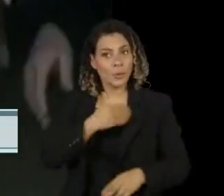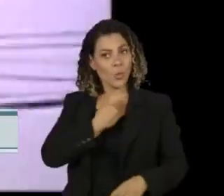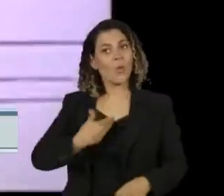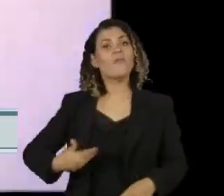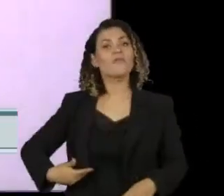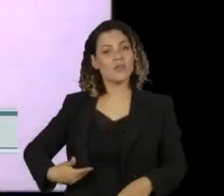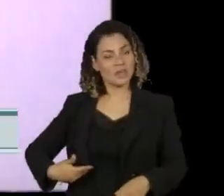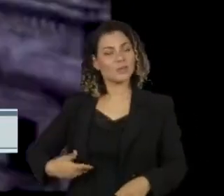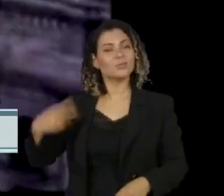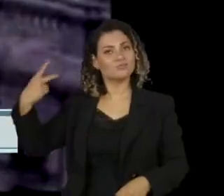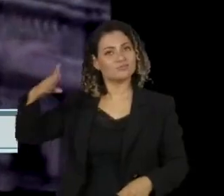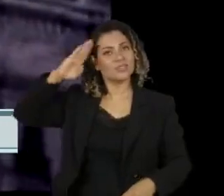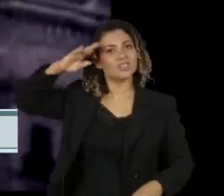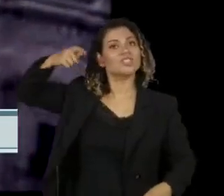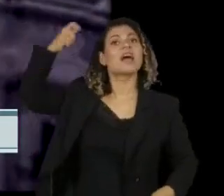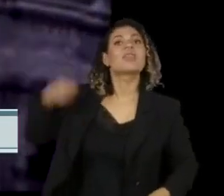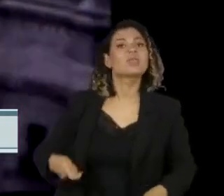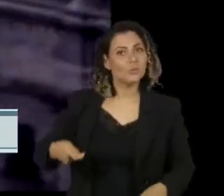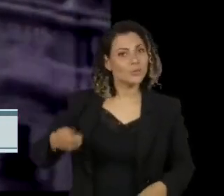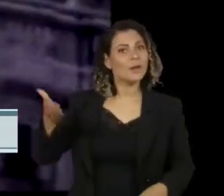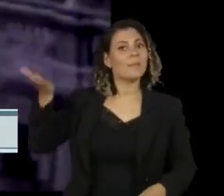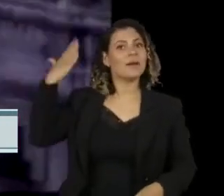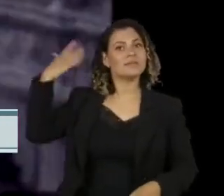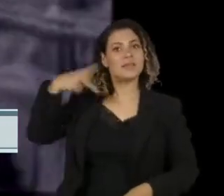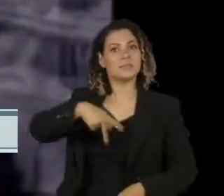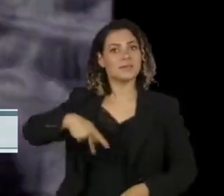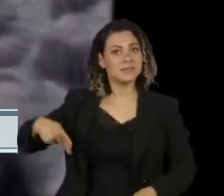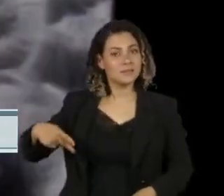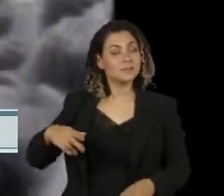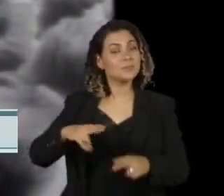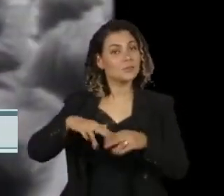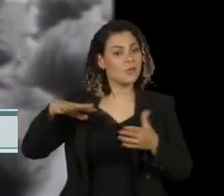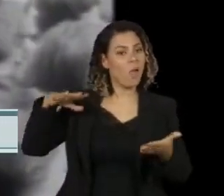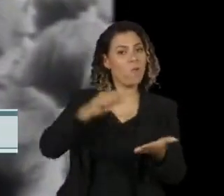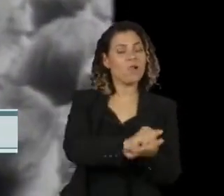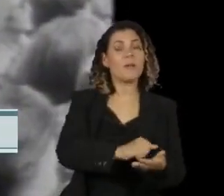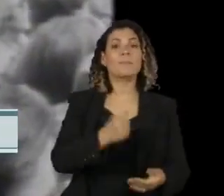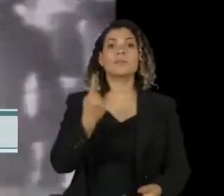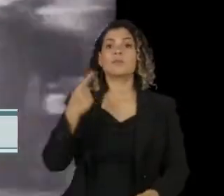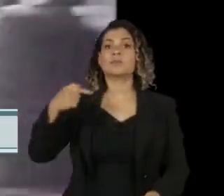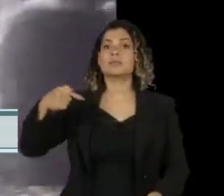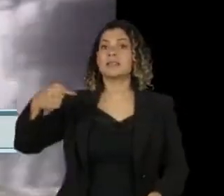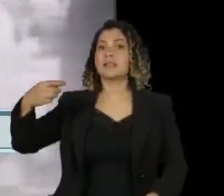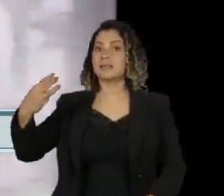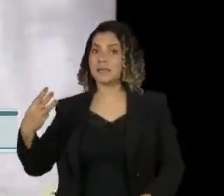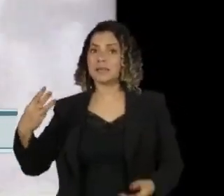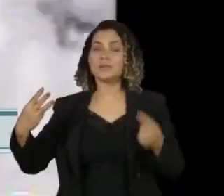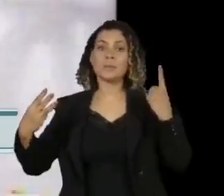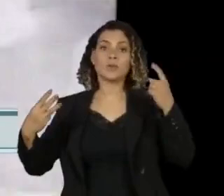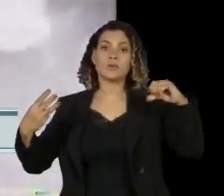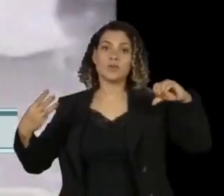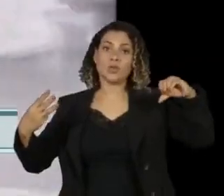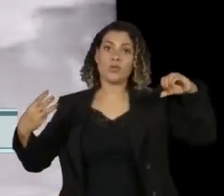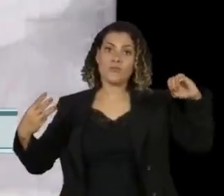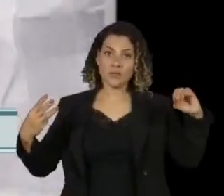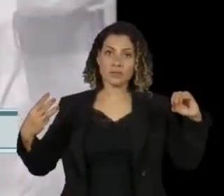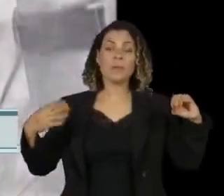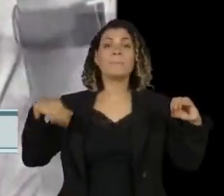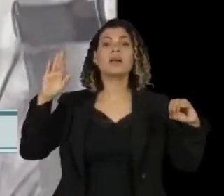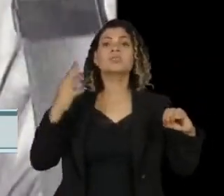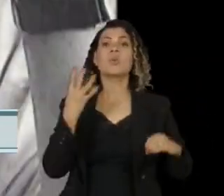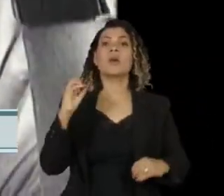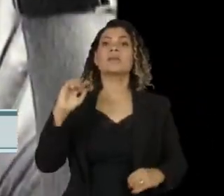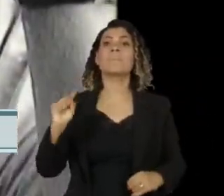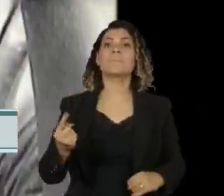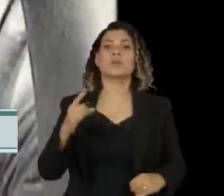pinochetê ditadura mais sangrenta da América Latina de 1973 a 1990 mais de 40 mil chilenos